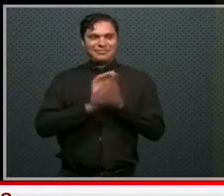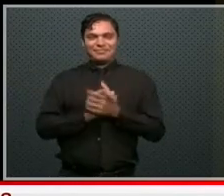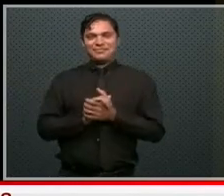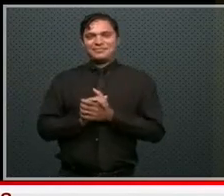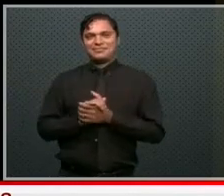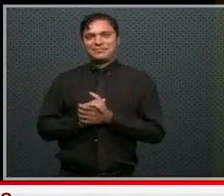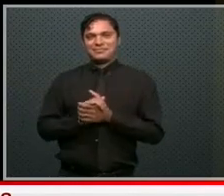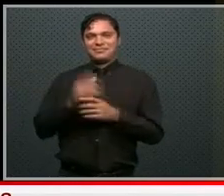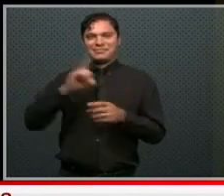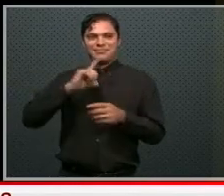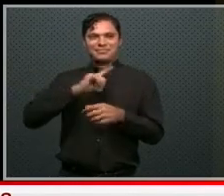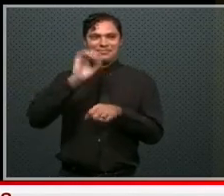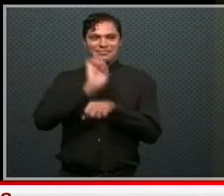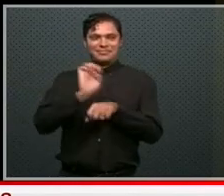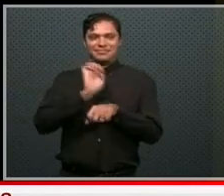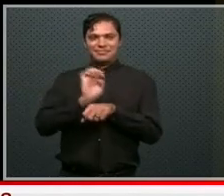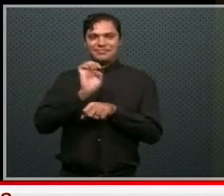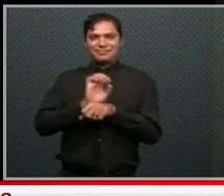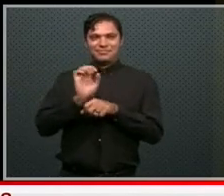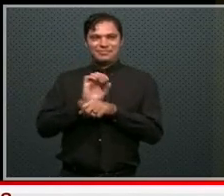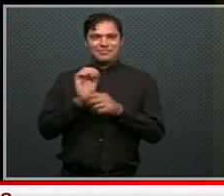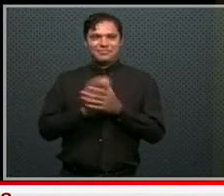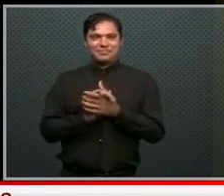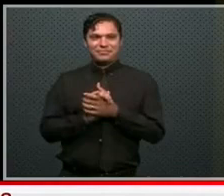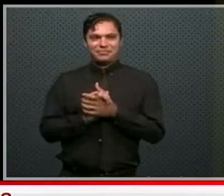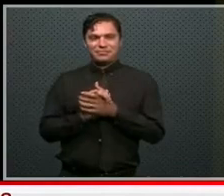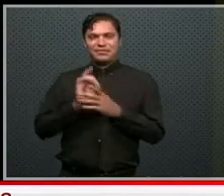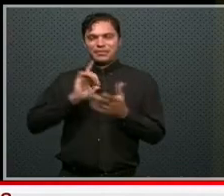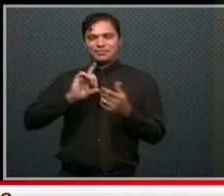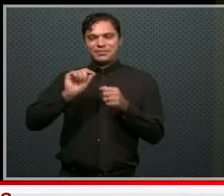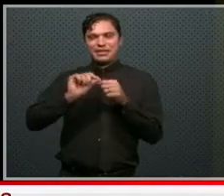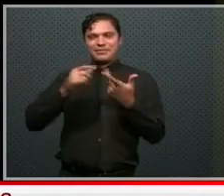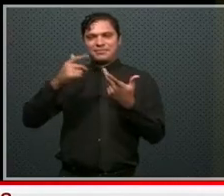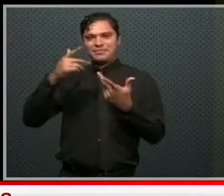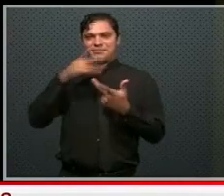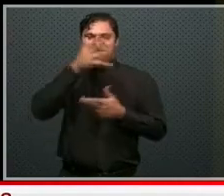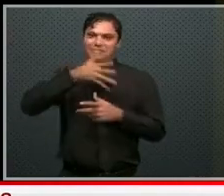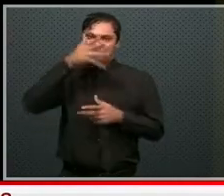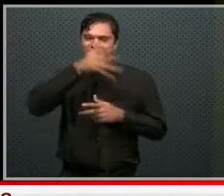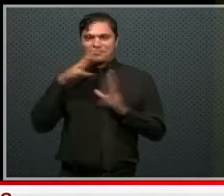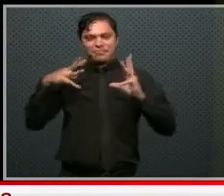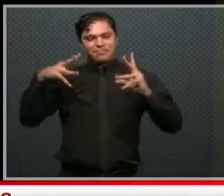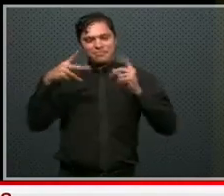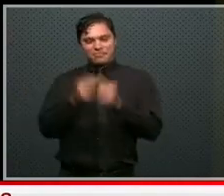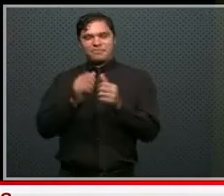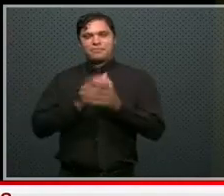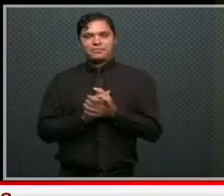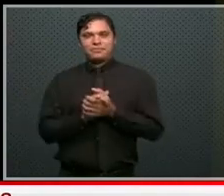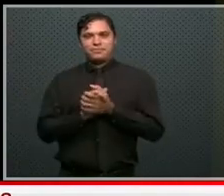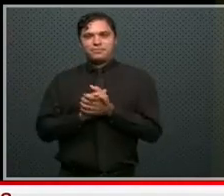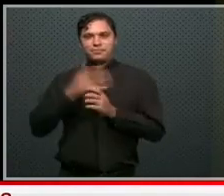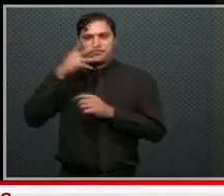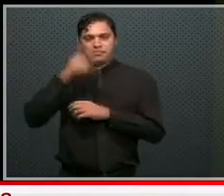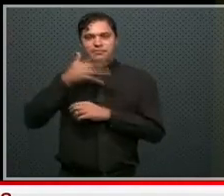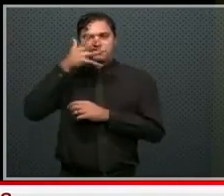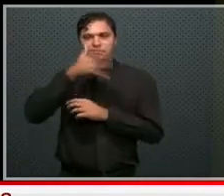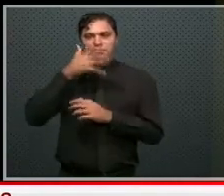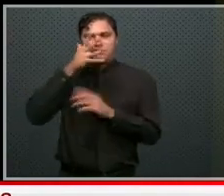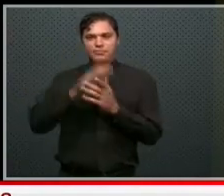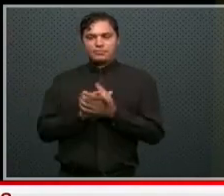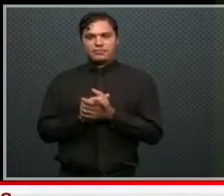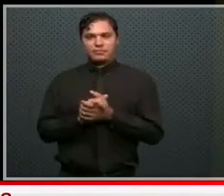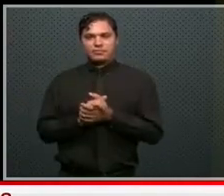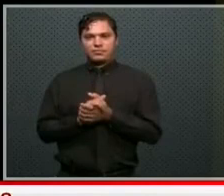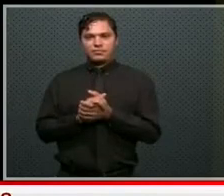nós temos essa função das promotorias agrárias que muitos já foi falado aqui por todos né falado e repizado e